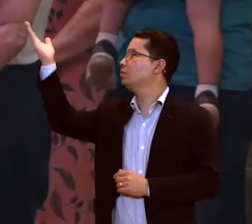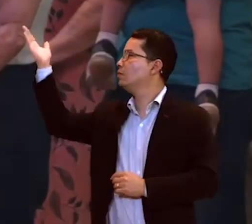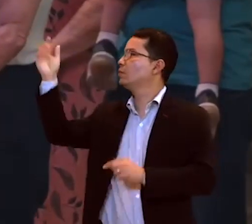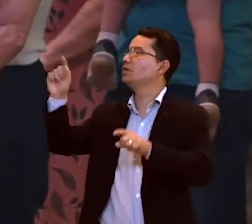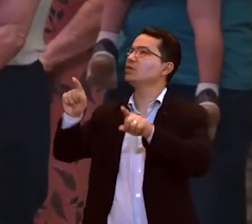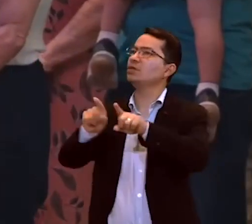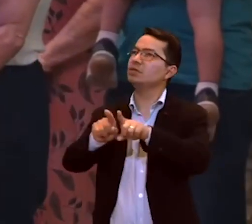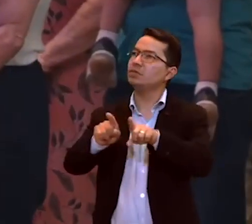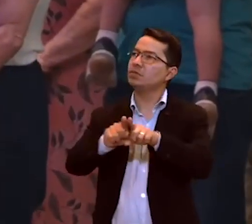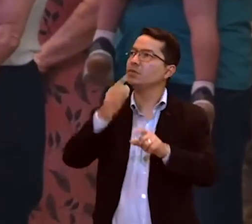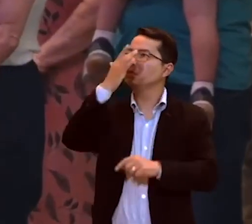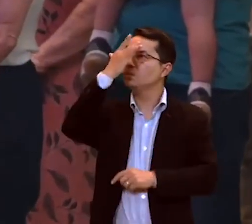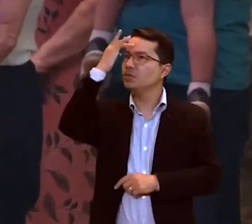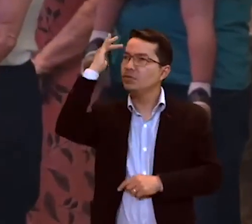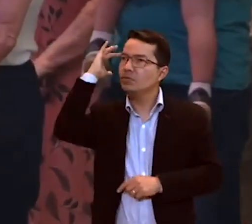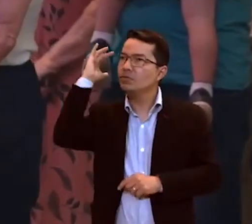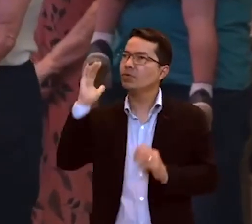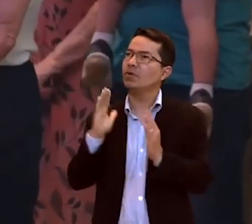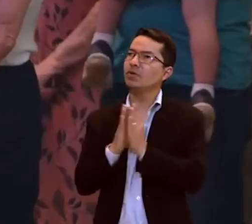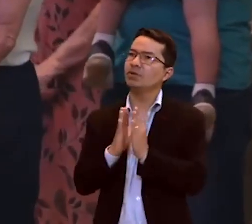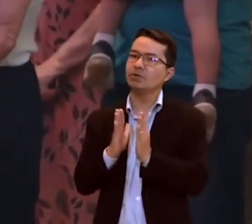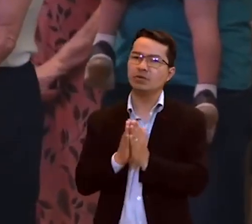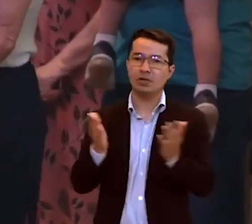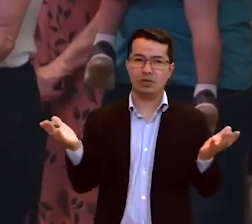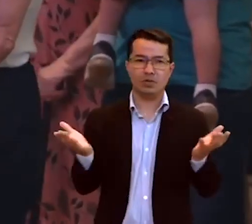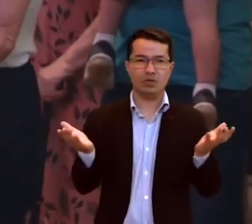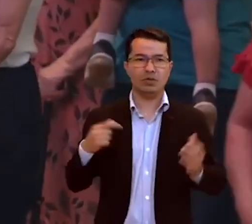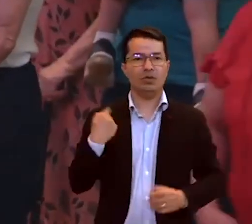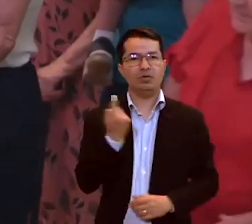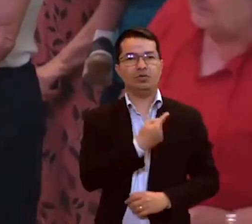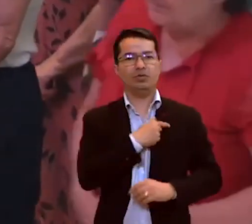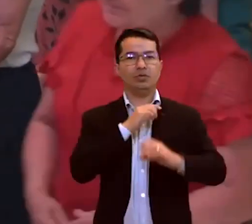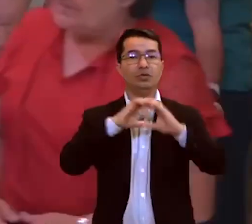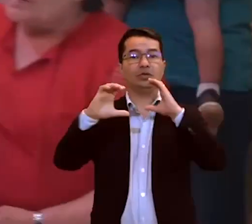ajudar. Enquanto a gente canta essa canção,